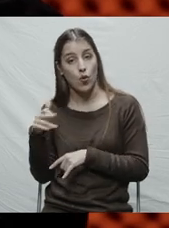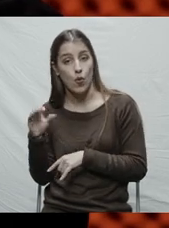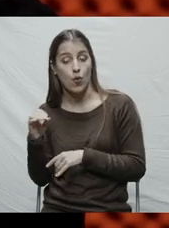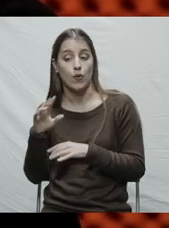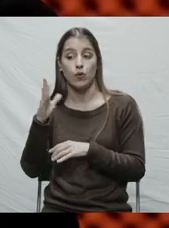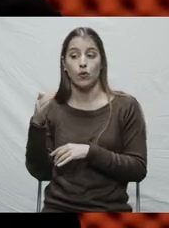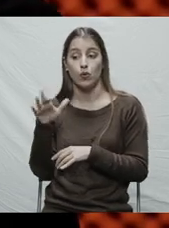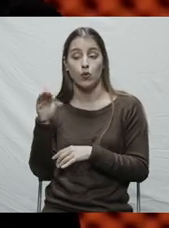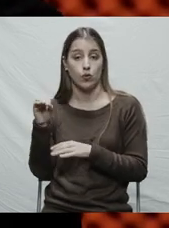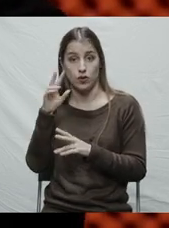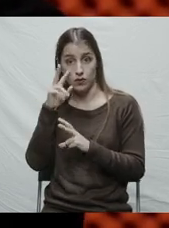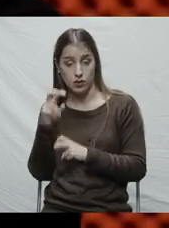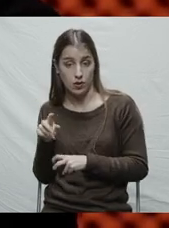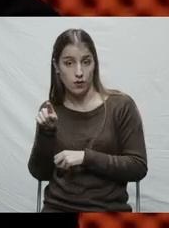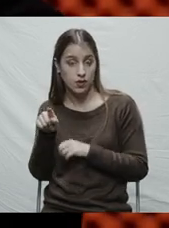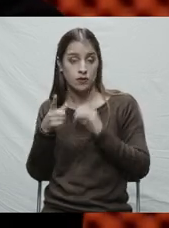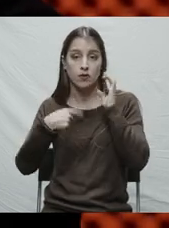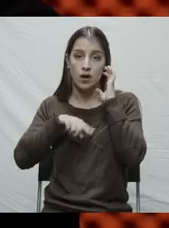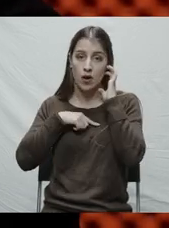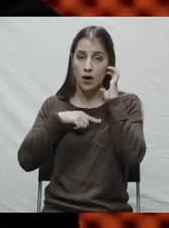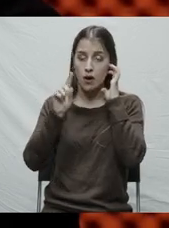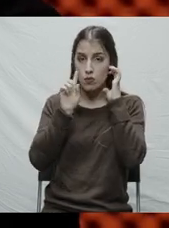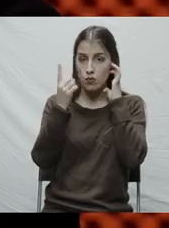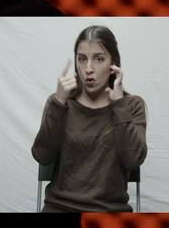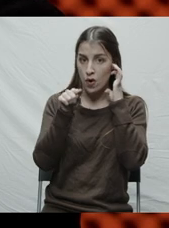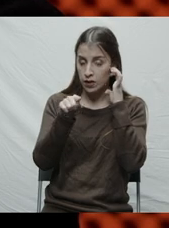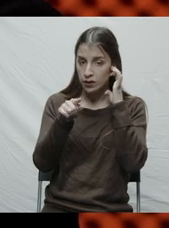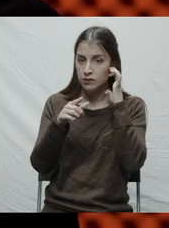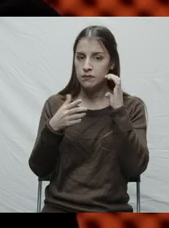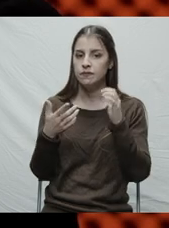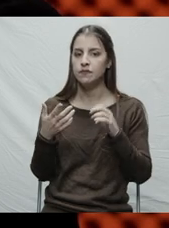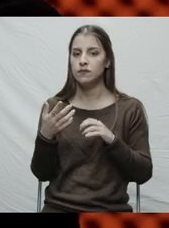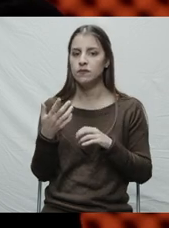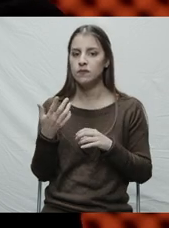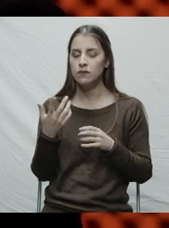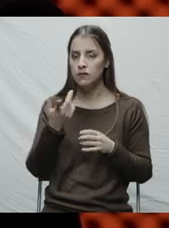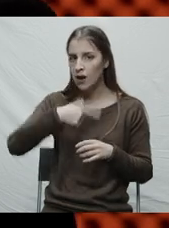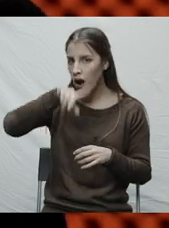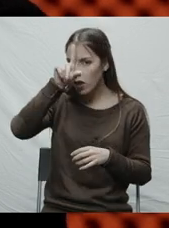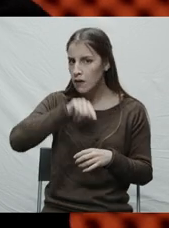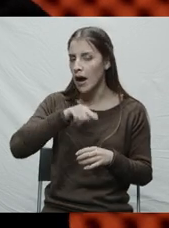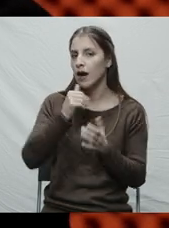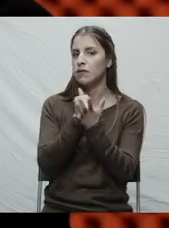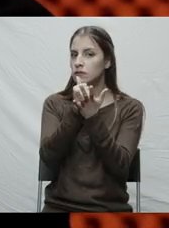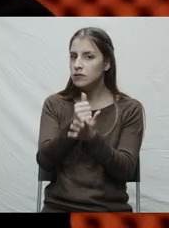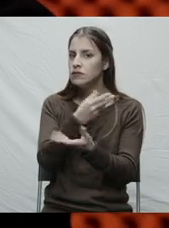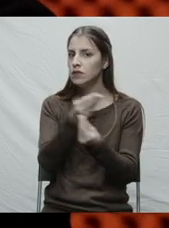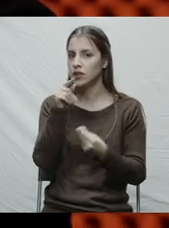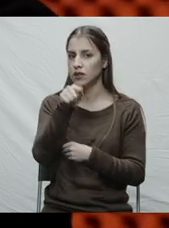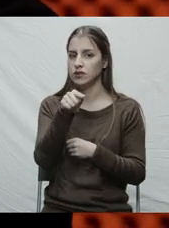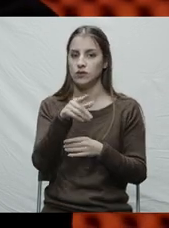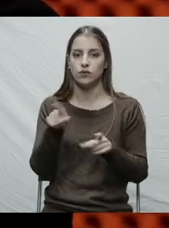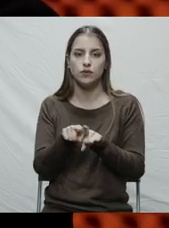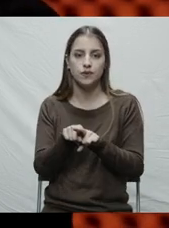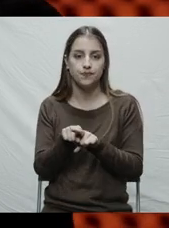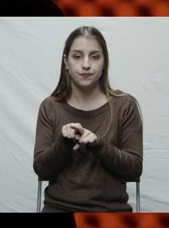o Hugo investigou isso, e descobrimos um sítio, que era o sítio do Mintanaka, de Butó. Ou seja, nós também nos apoiávamos muito nisso,